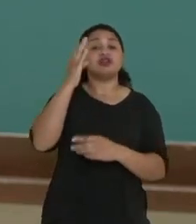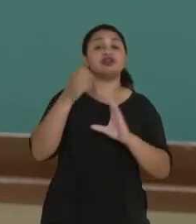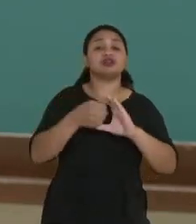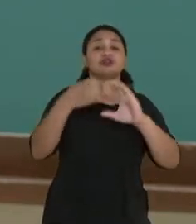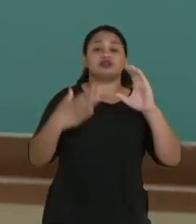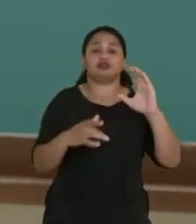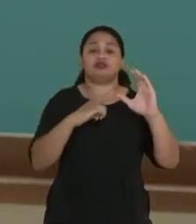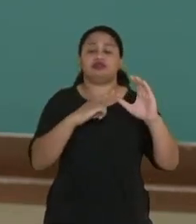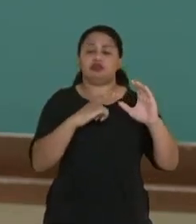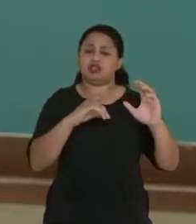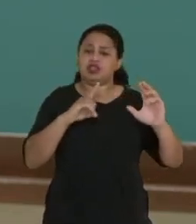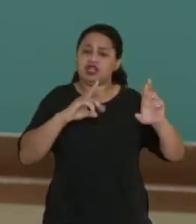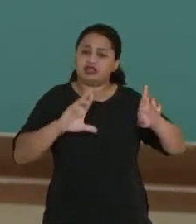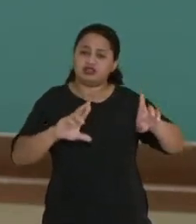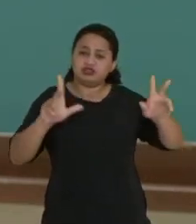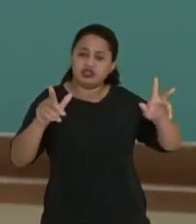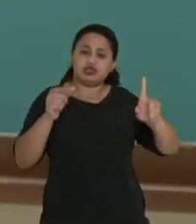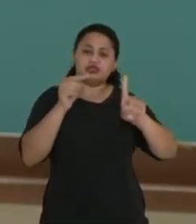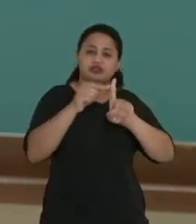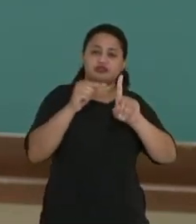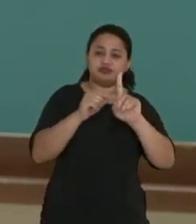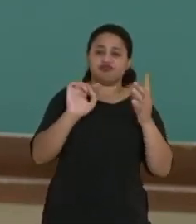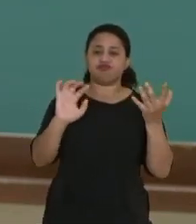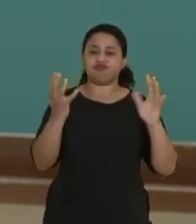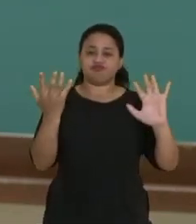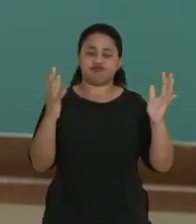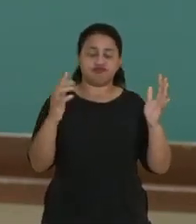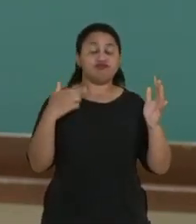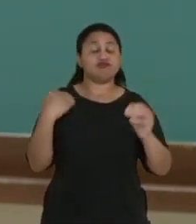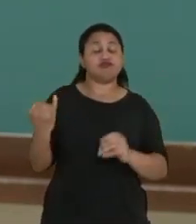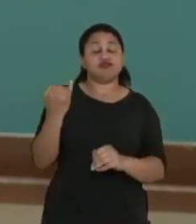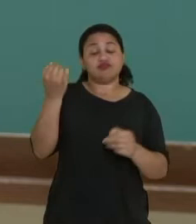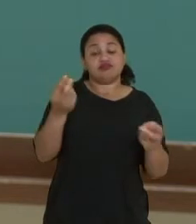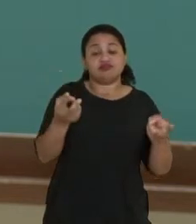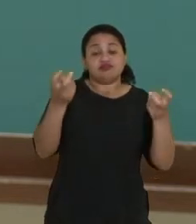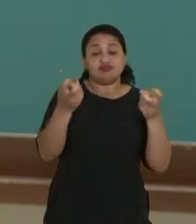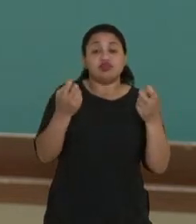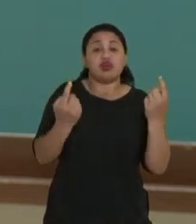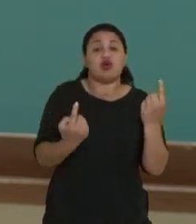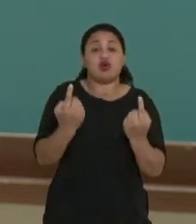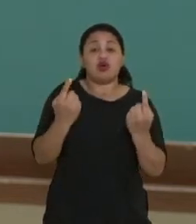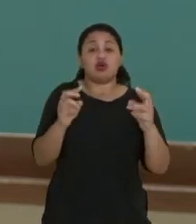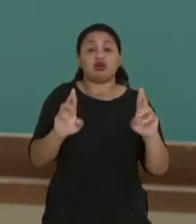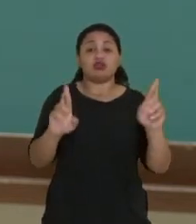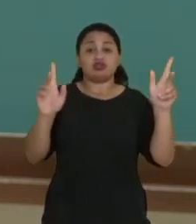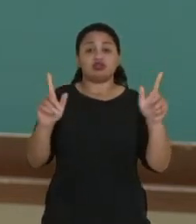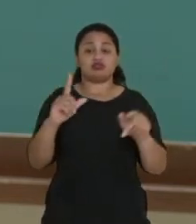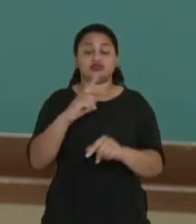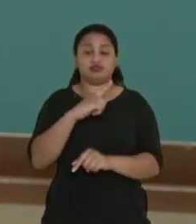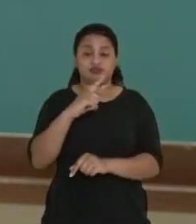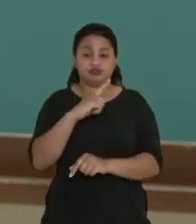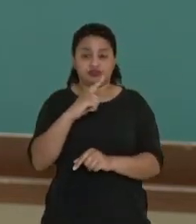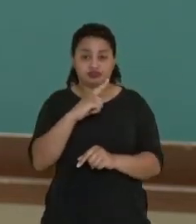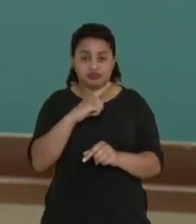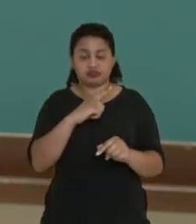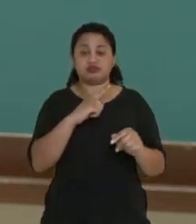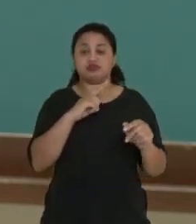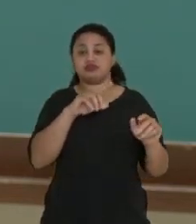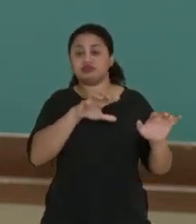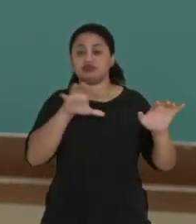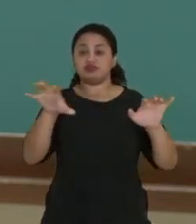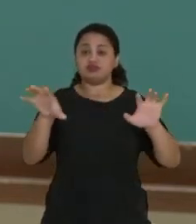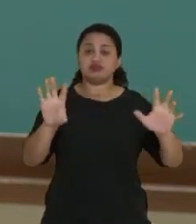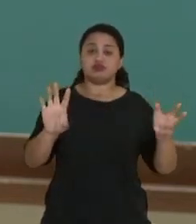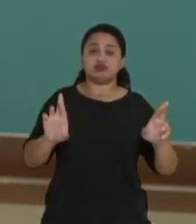diferença entre um e outro tipo climático, eu preciso identificar o que difere um do outro. Por que um